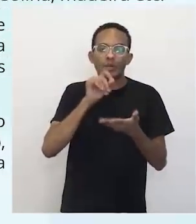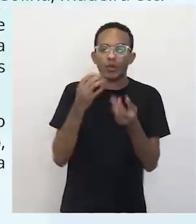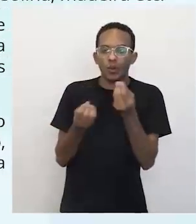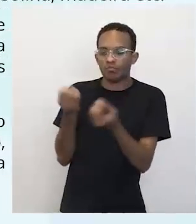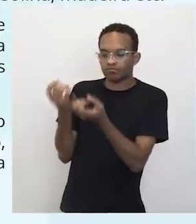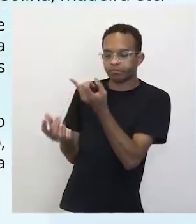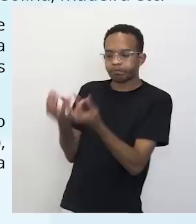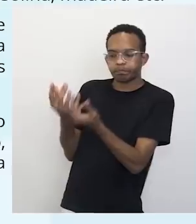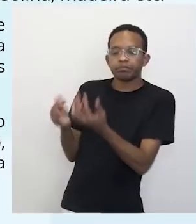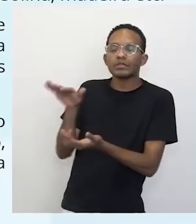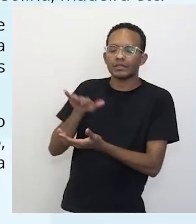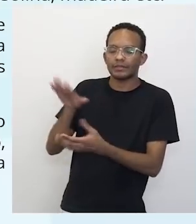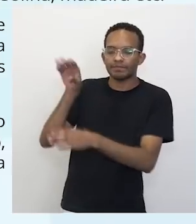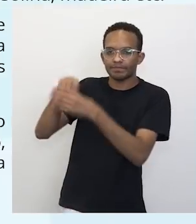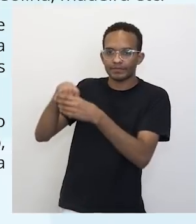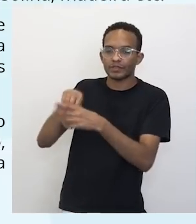combustão.